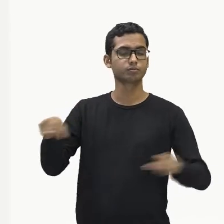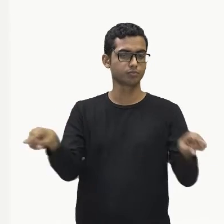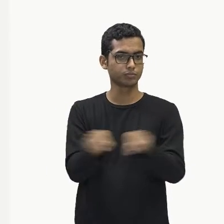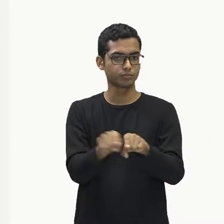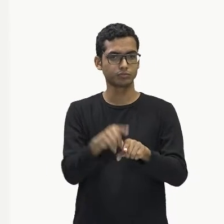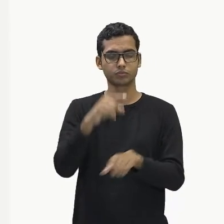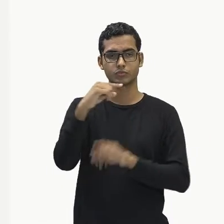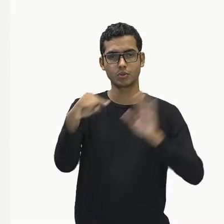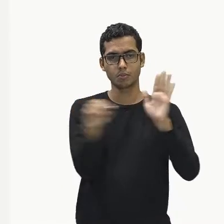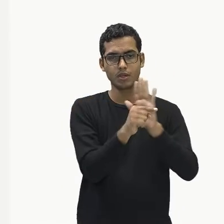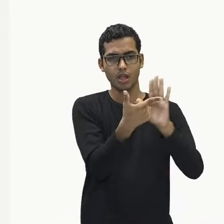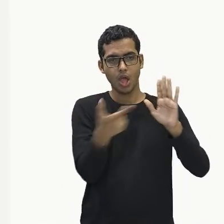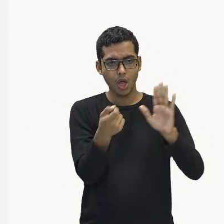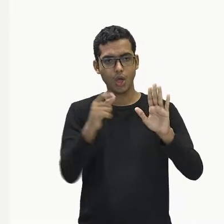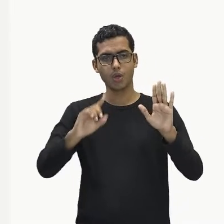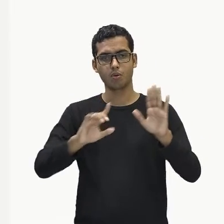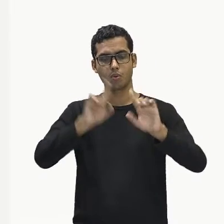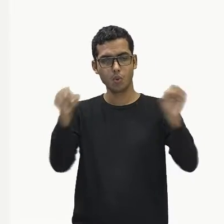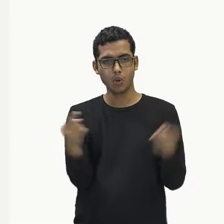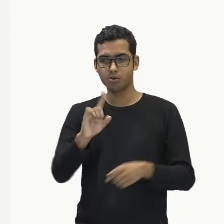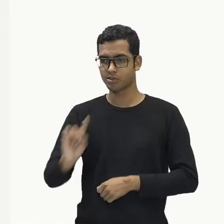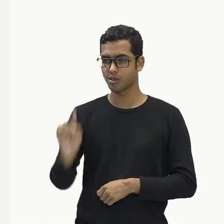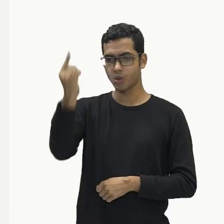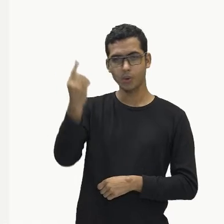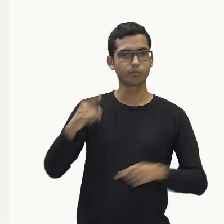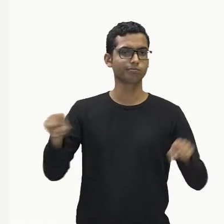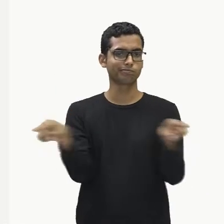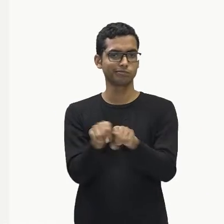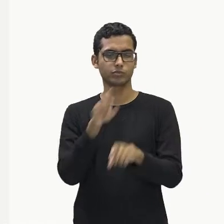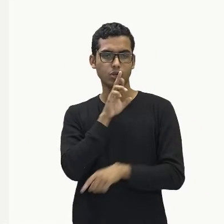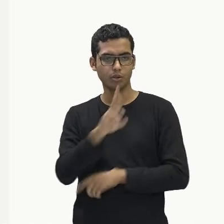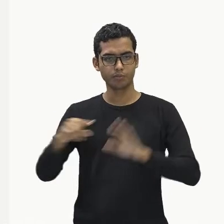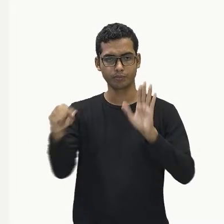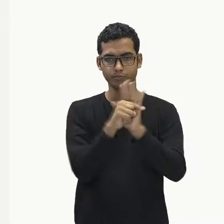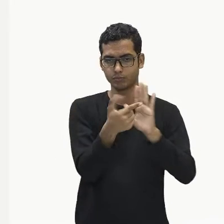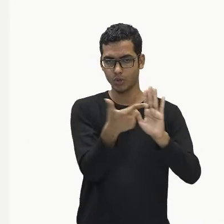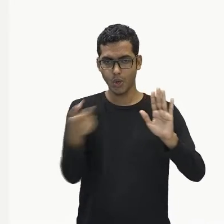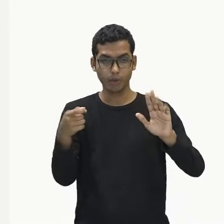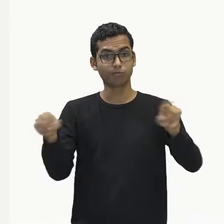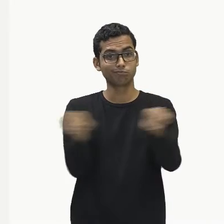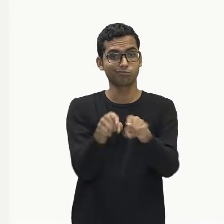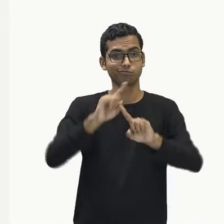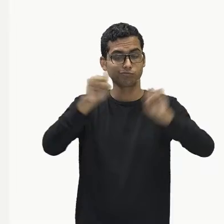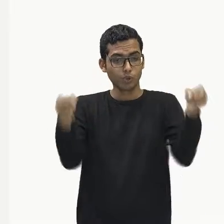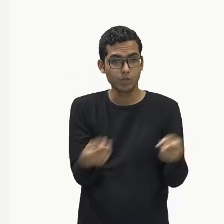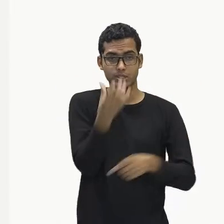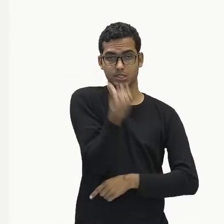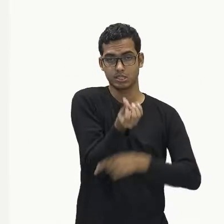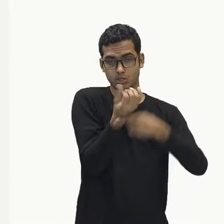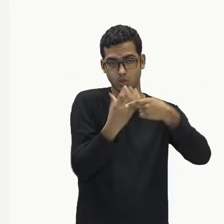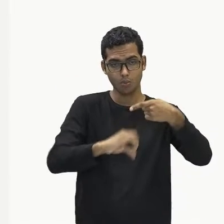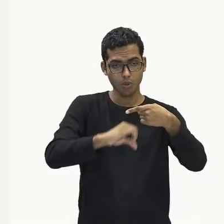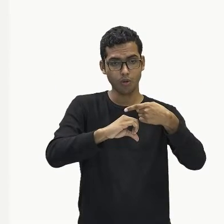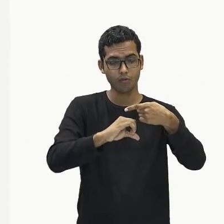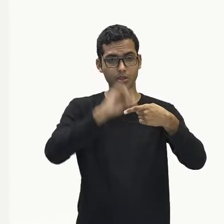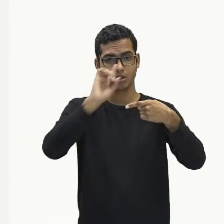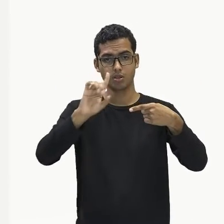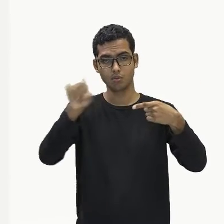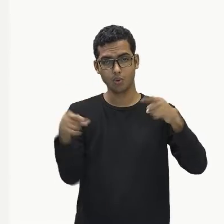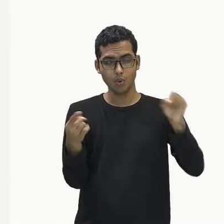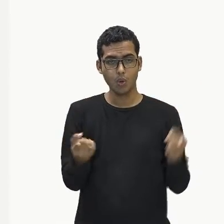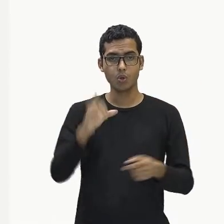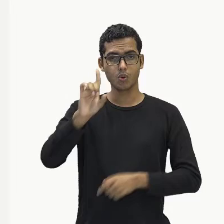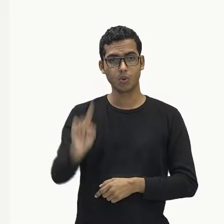20 elevado a 1, menos 20. E 6 sobre 9 elevado a 1, 6 sobre